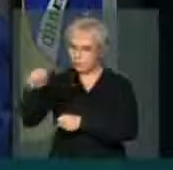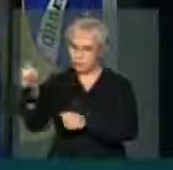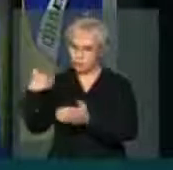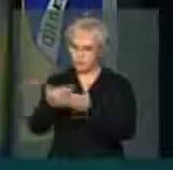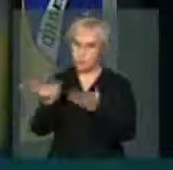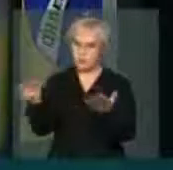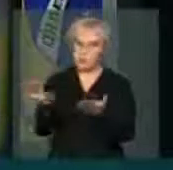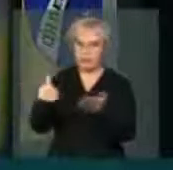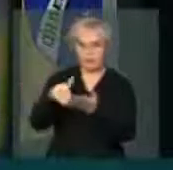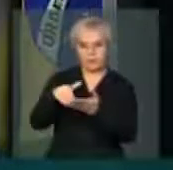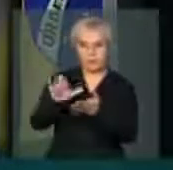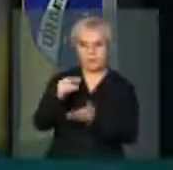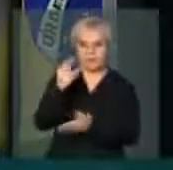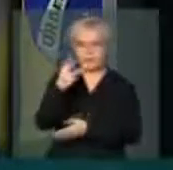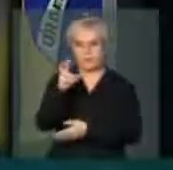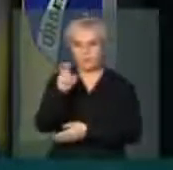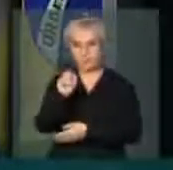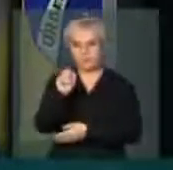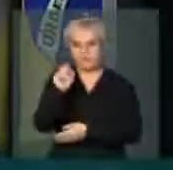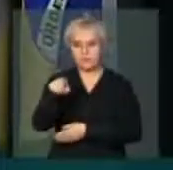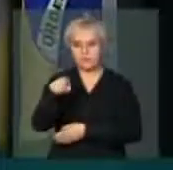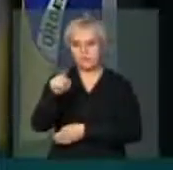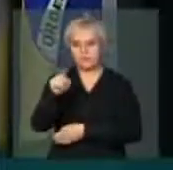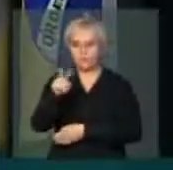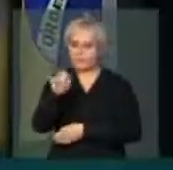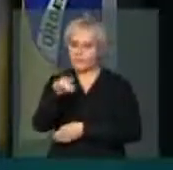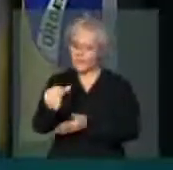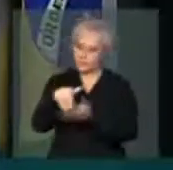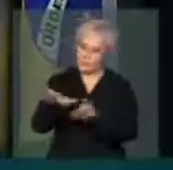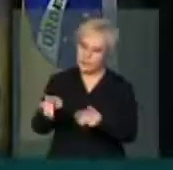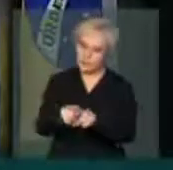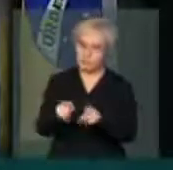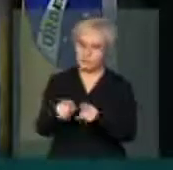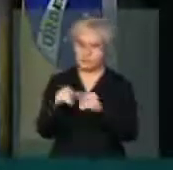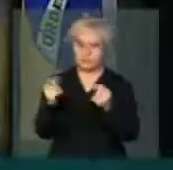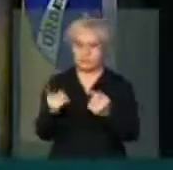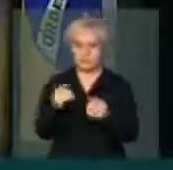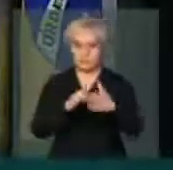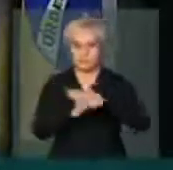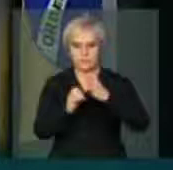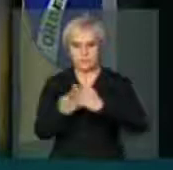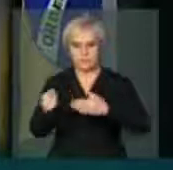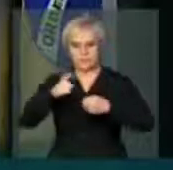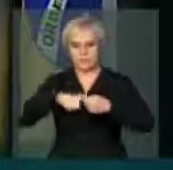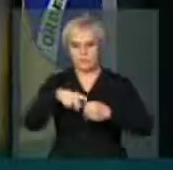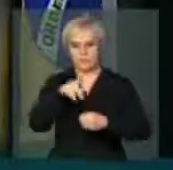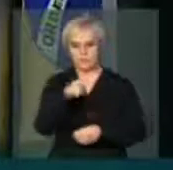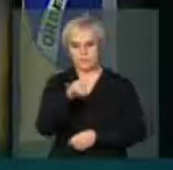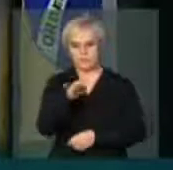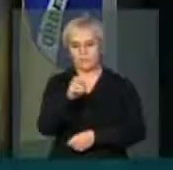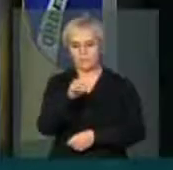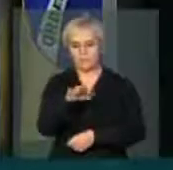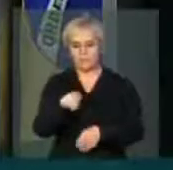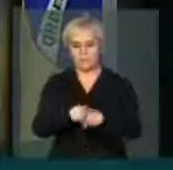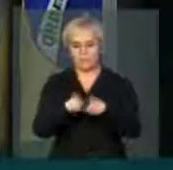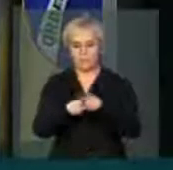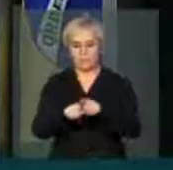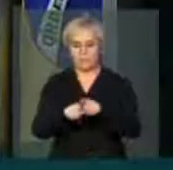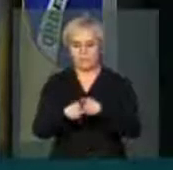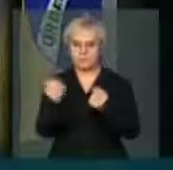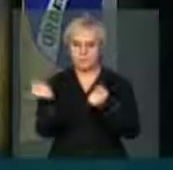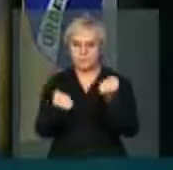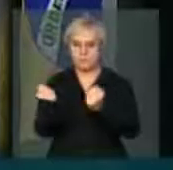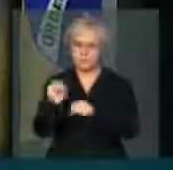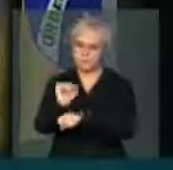mais 300 mil vagas. As empresas vinculadas à Petrobras, o segmento automotivo, os serviços,